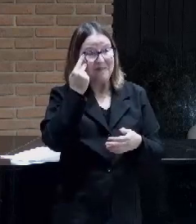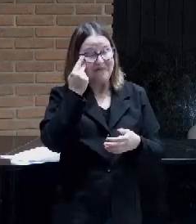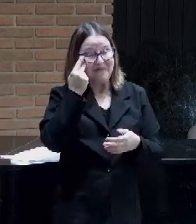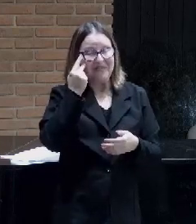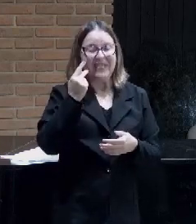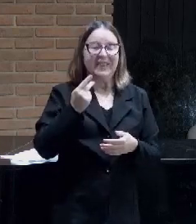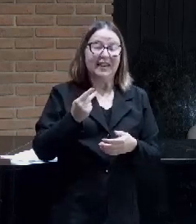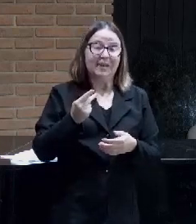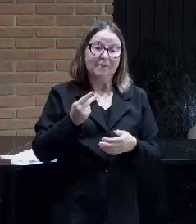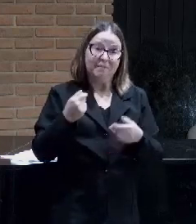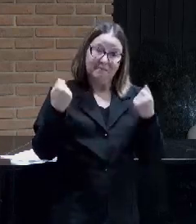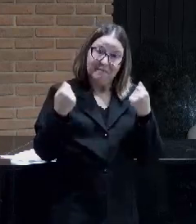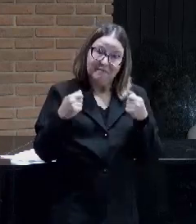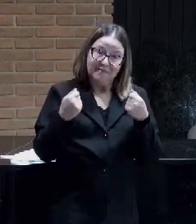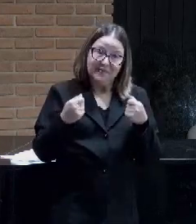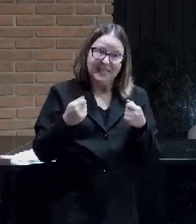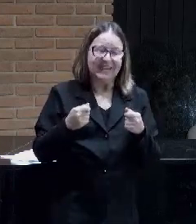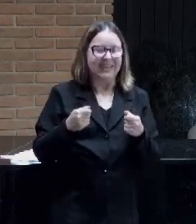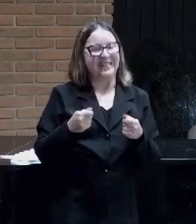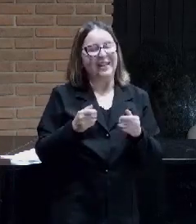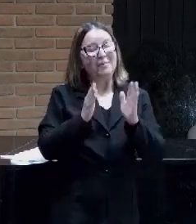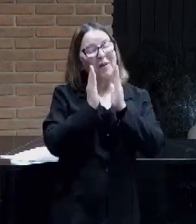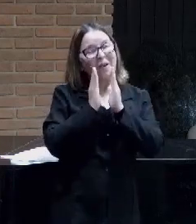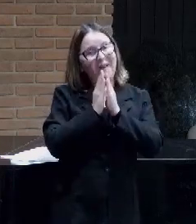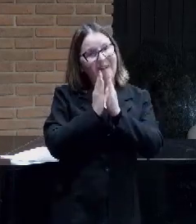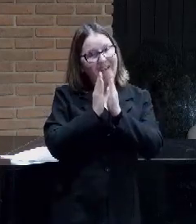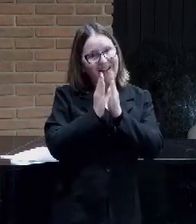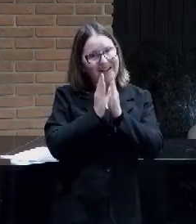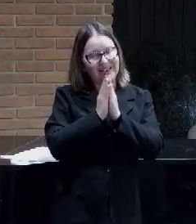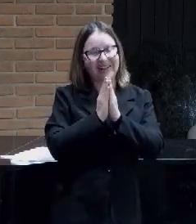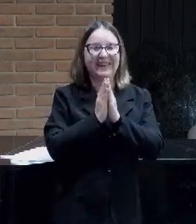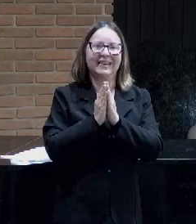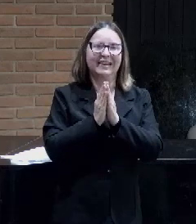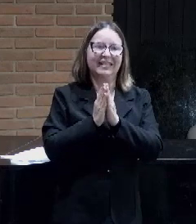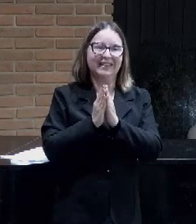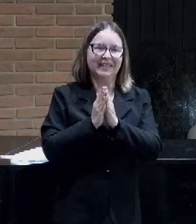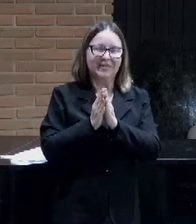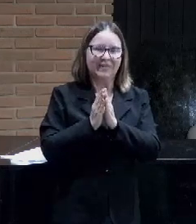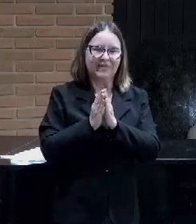essas realidades. Quando oramos, também não fazemos isso. E temos que, de fato, fazer.